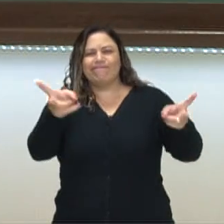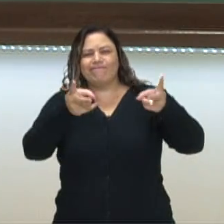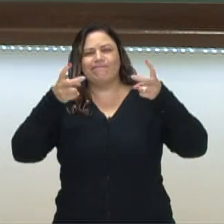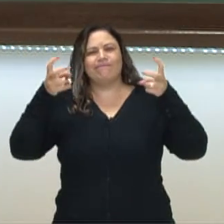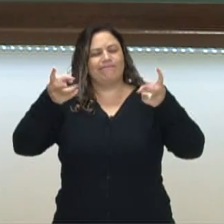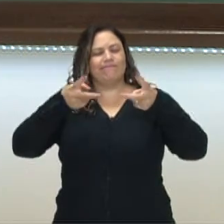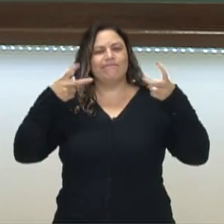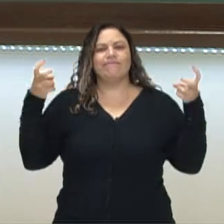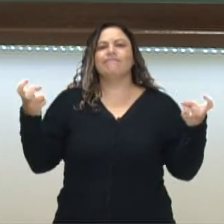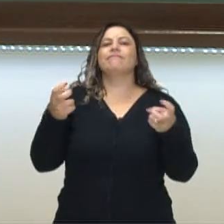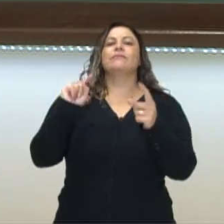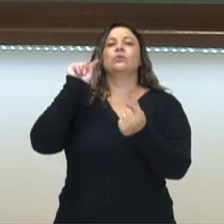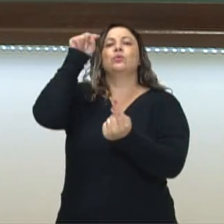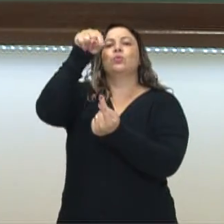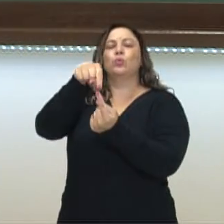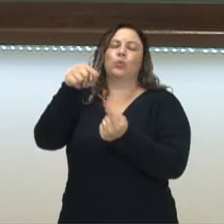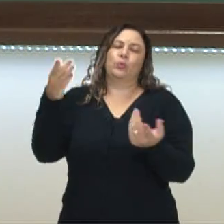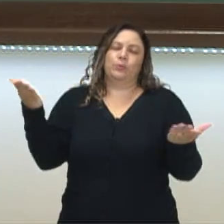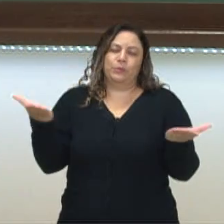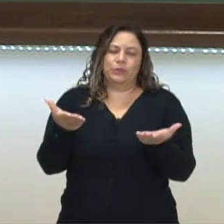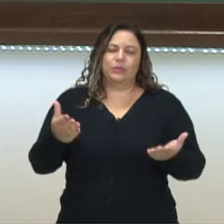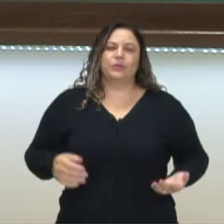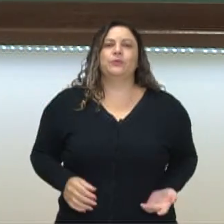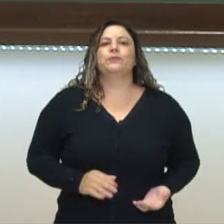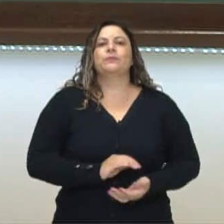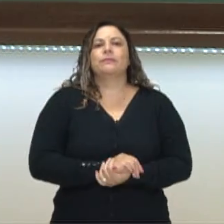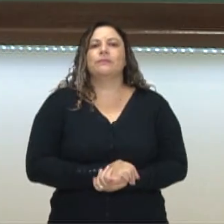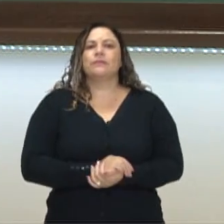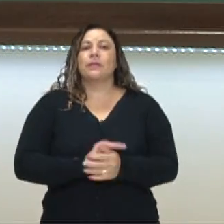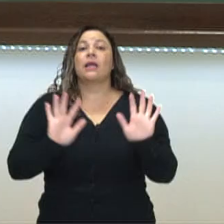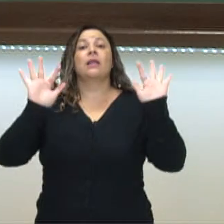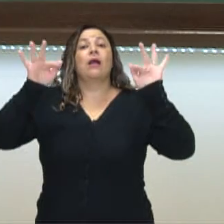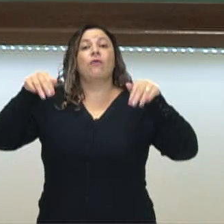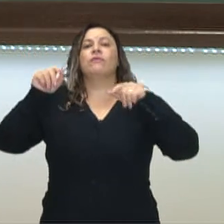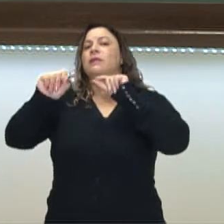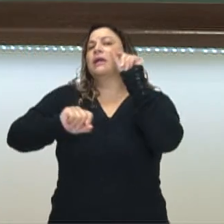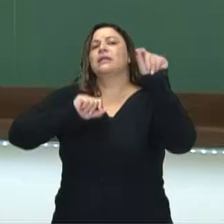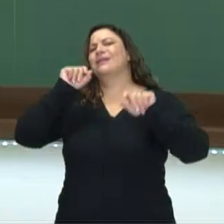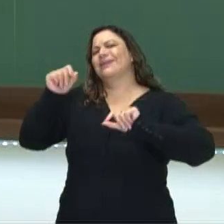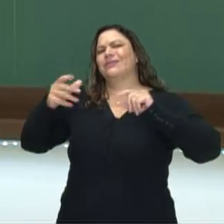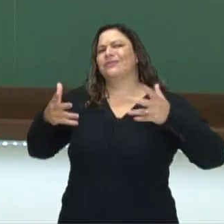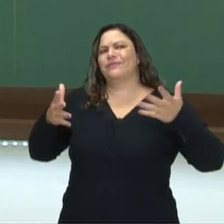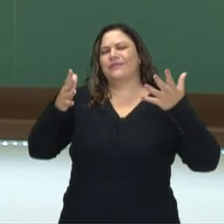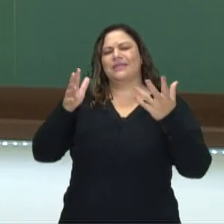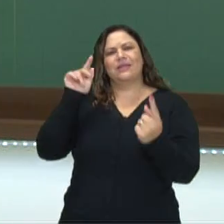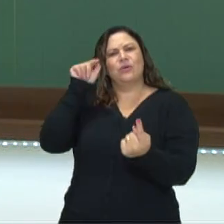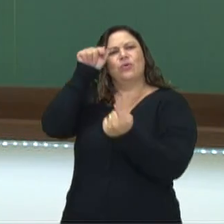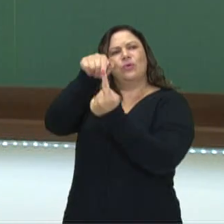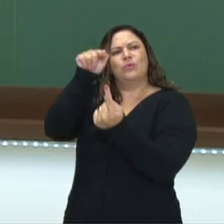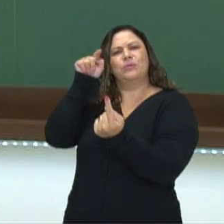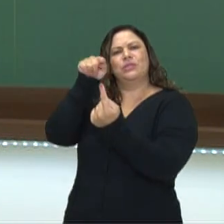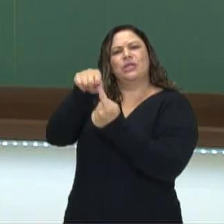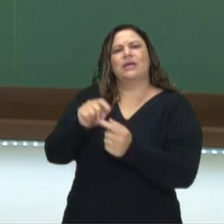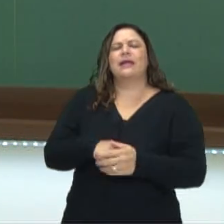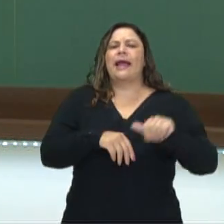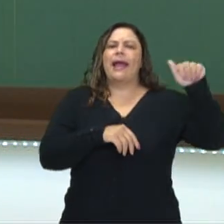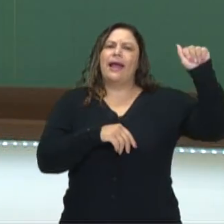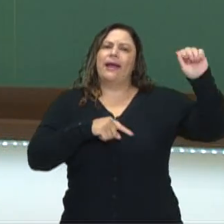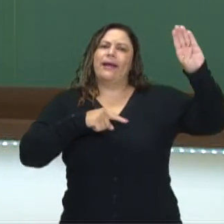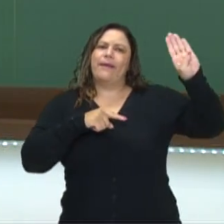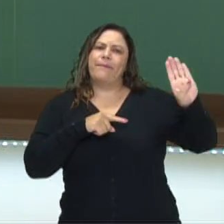previsão, desse objetivo, dessa finalidade. E a finalidade para ele é o quê? A fortuna, a eudaimonia ou